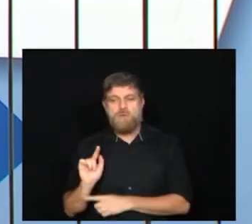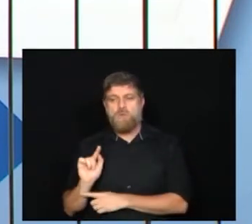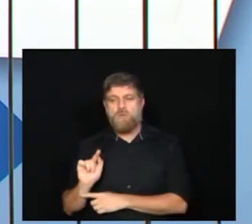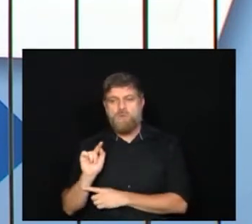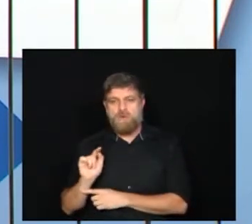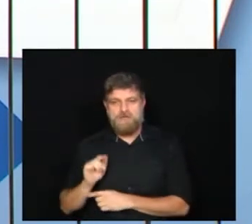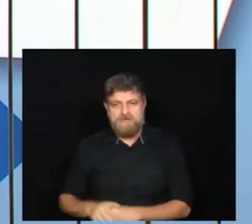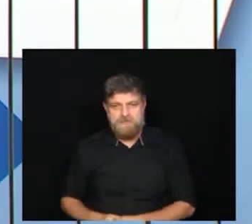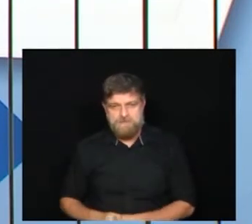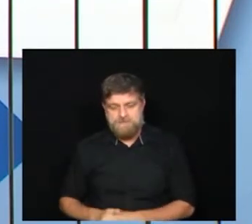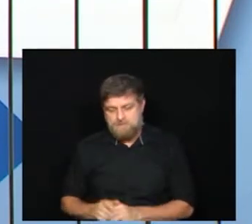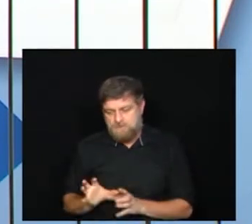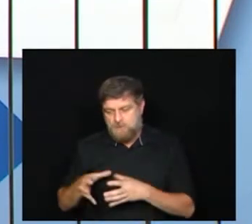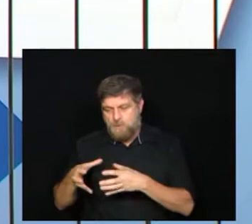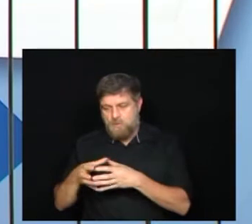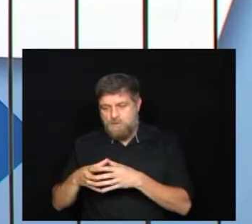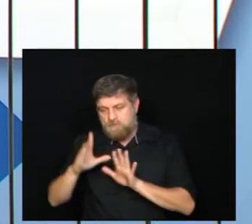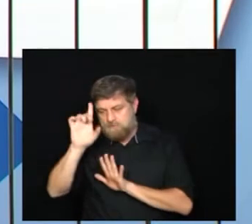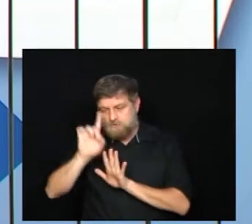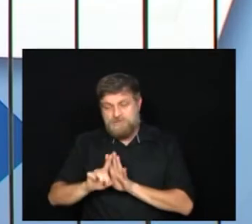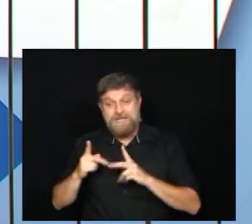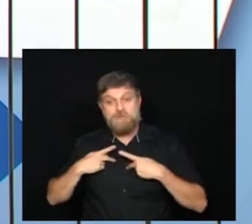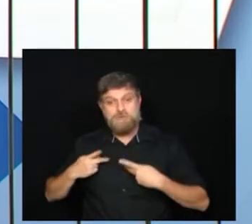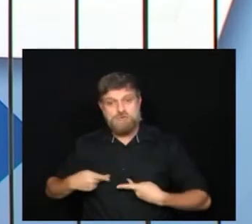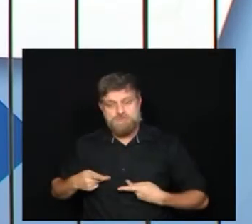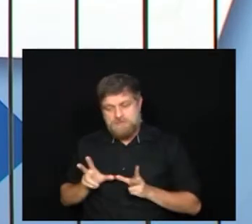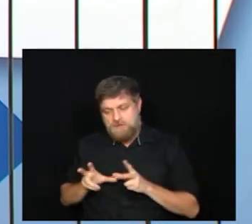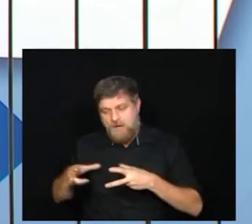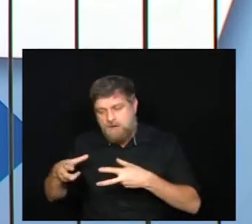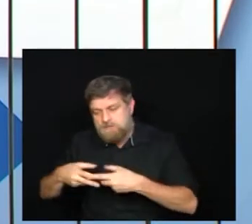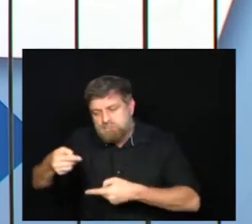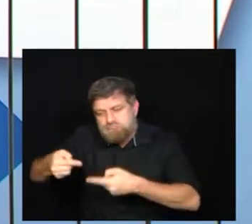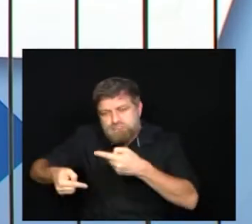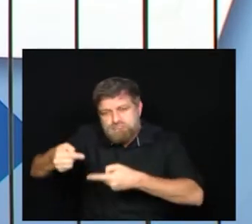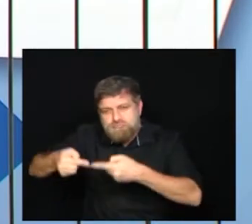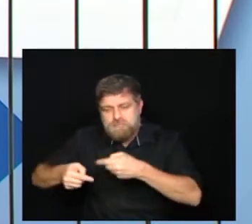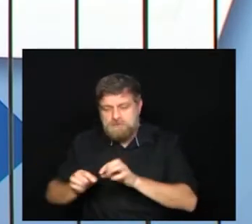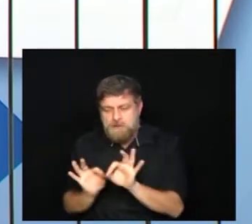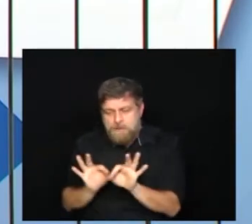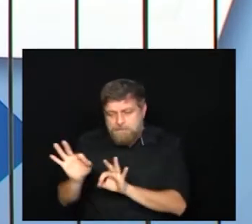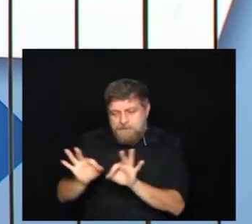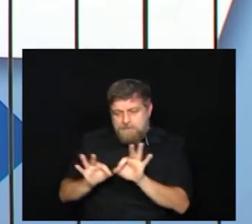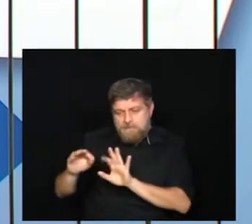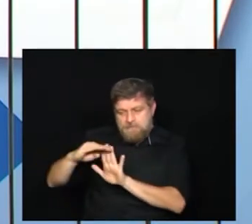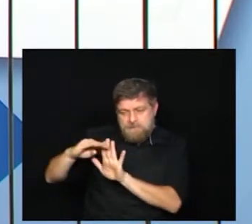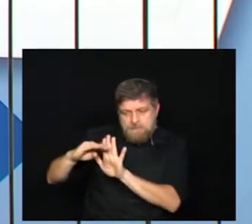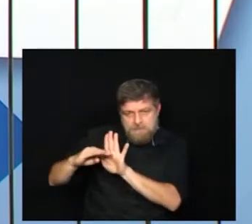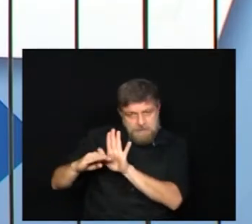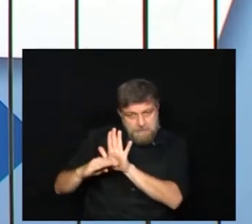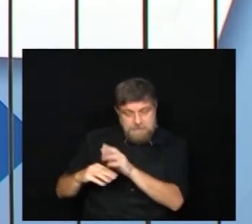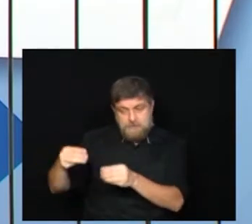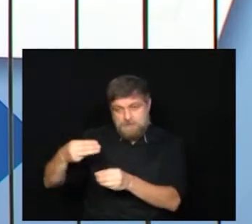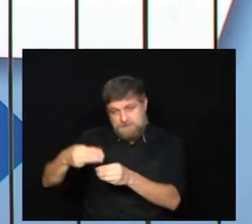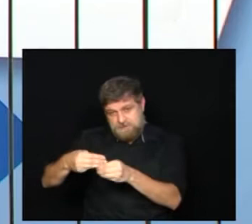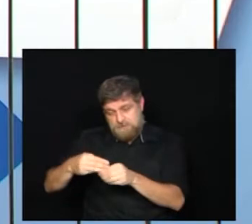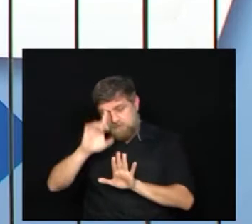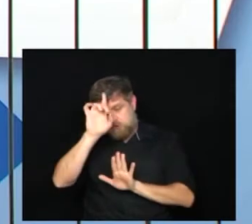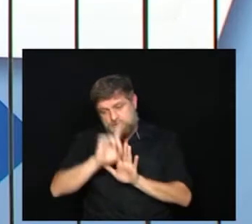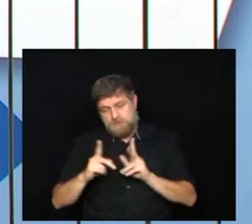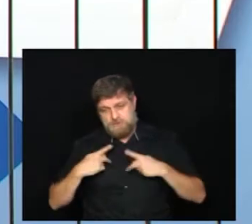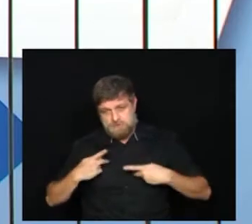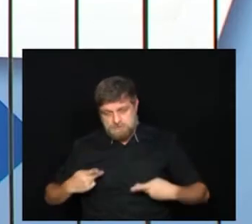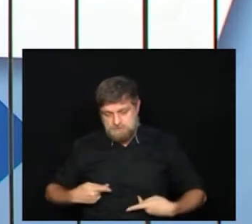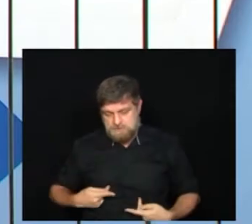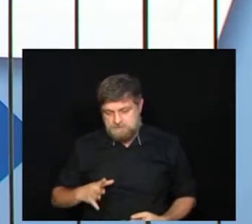reunião da Subcomissão de Direitos Humanos para a discussão e elaboração de um plano municipal de direitos humanos